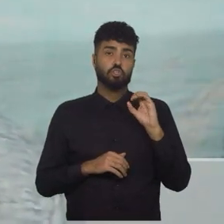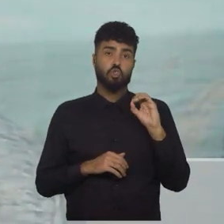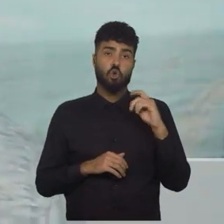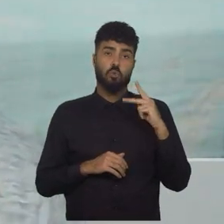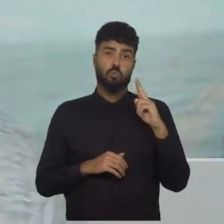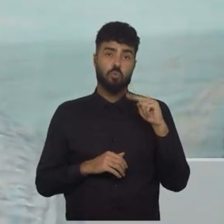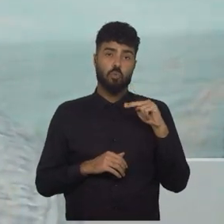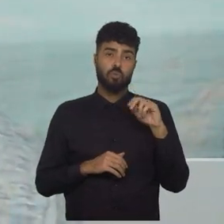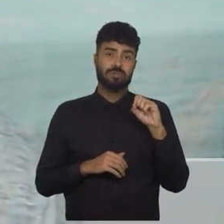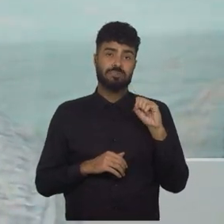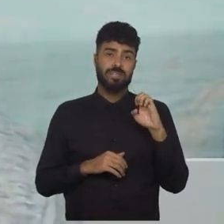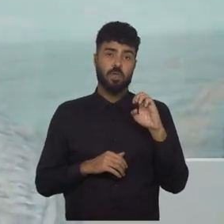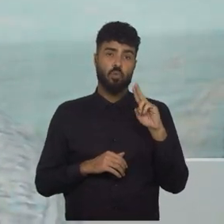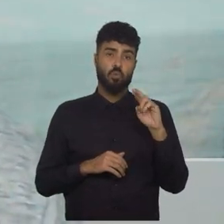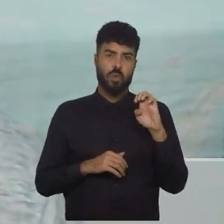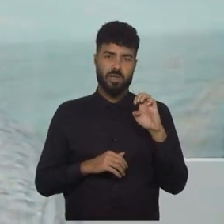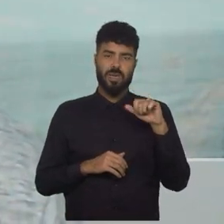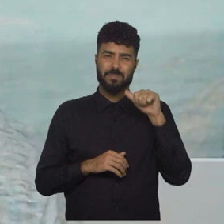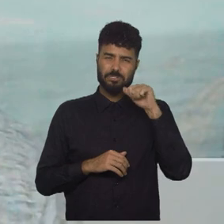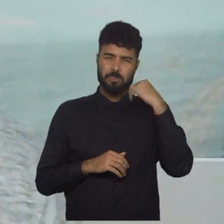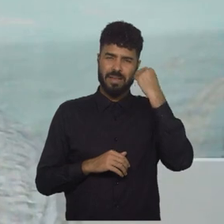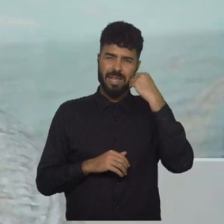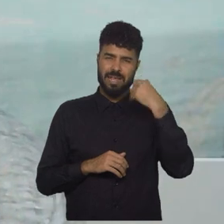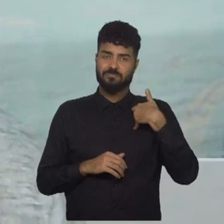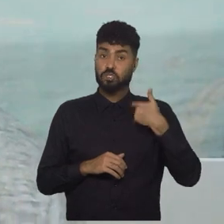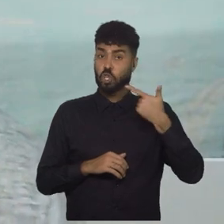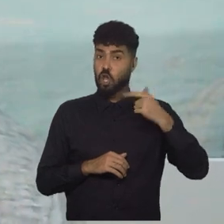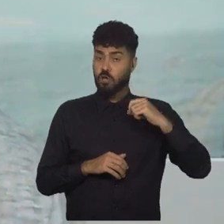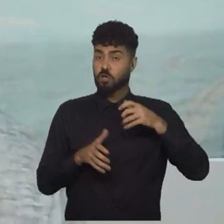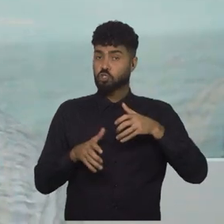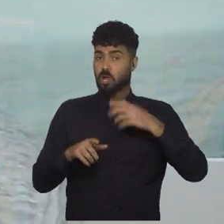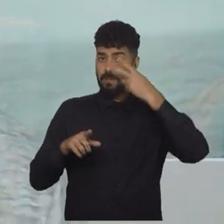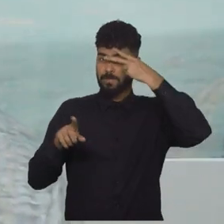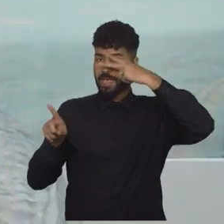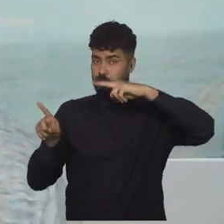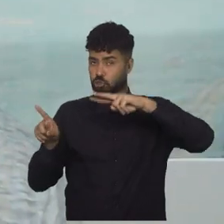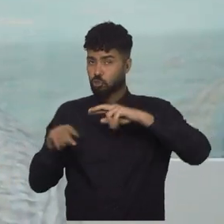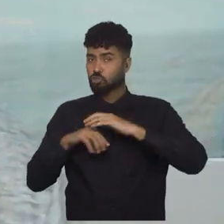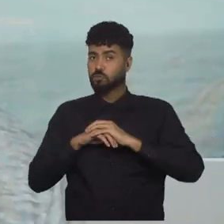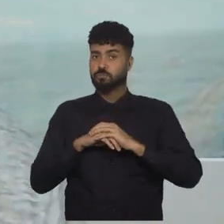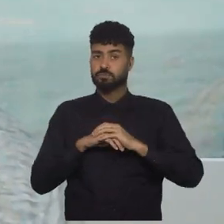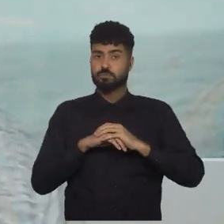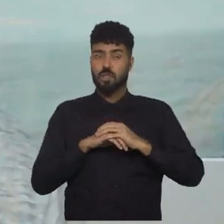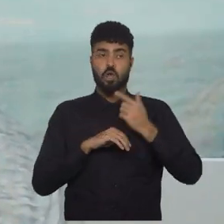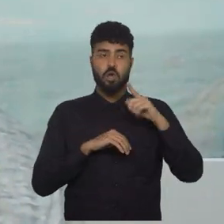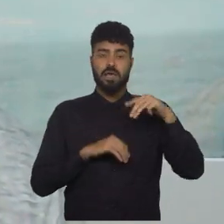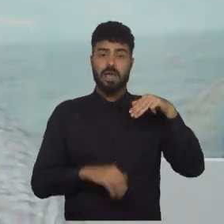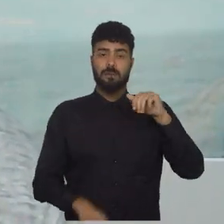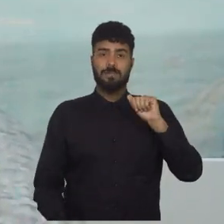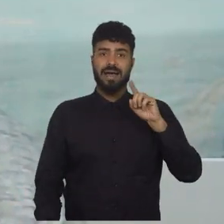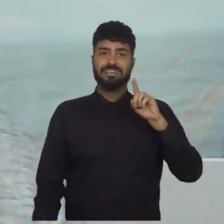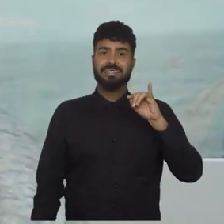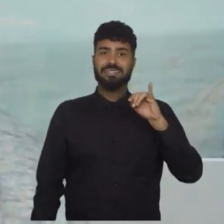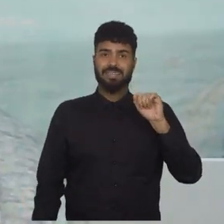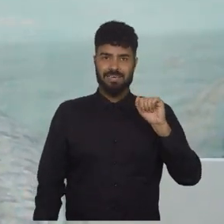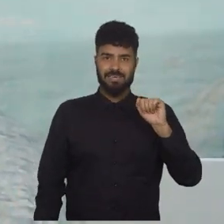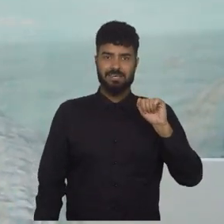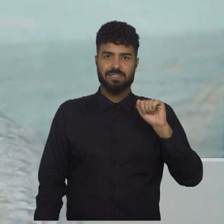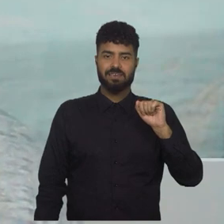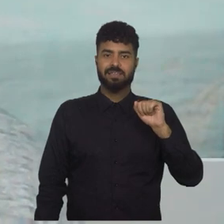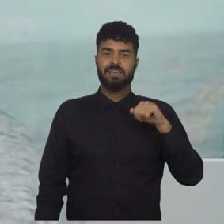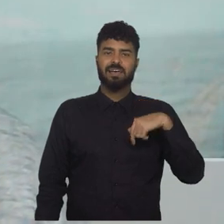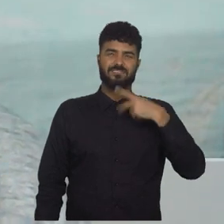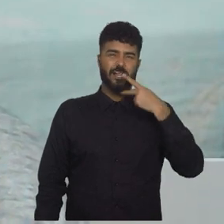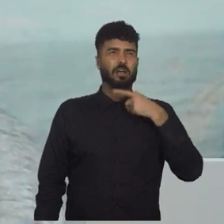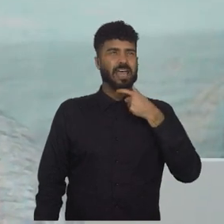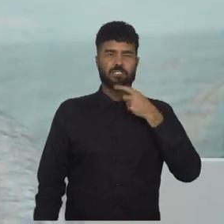já experiente, já 29 anos, que joga no México. Tem também a Madia, eu sempre erro a